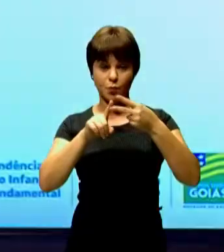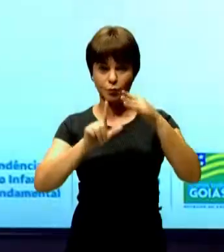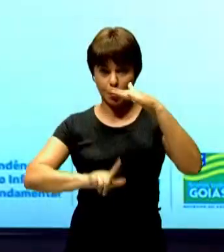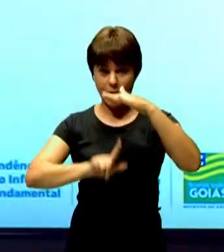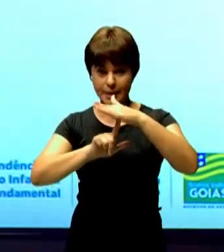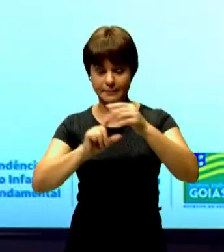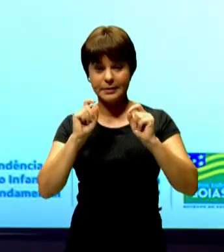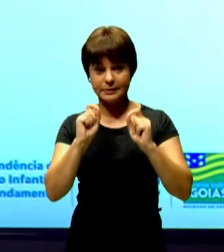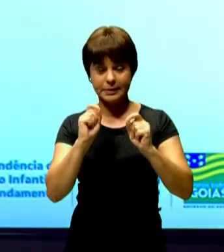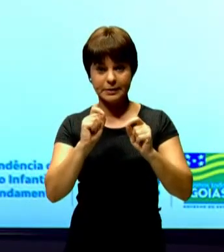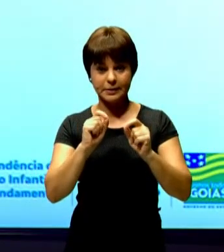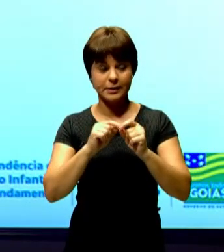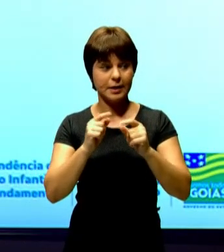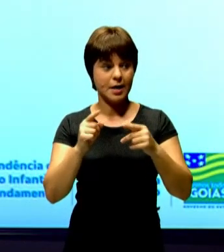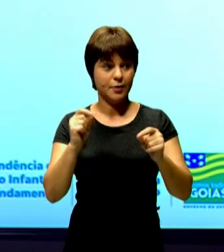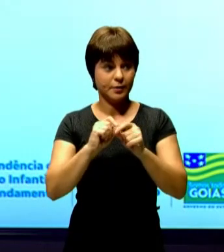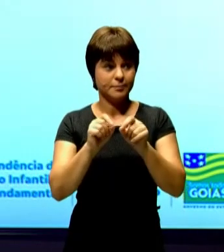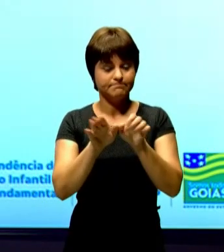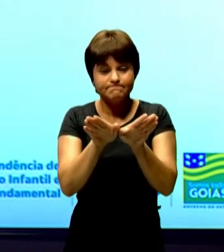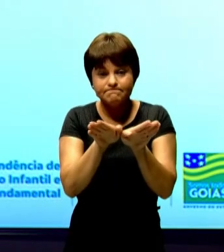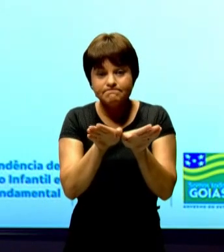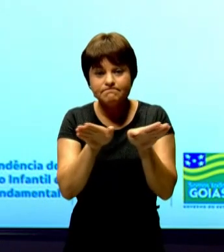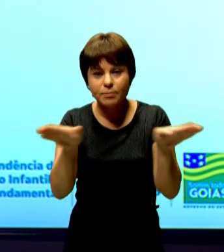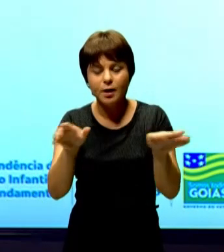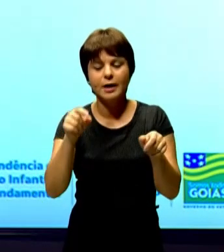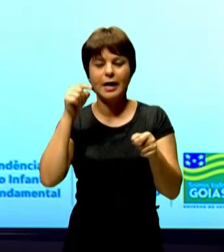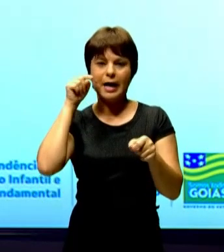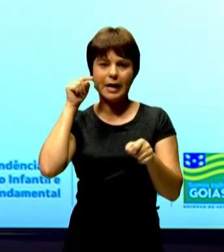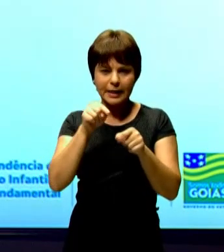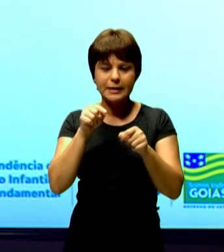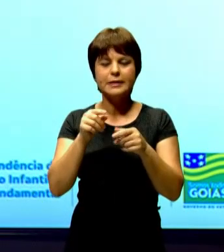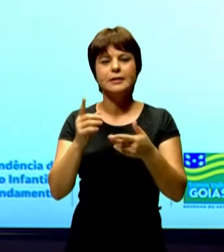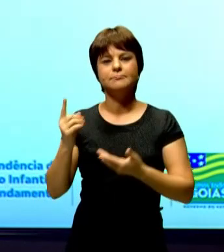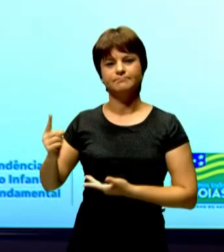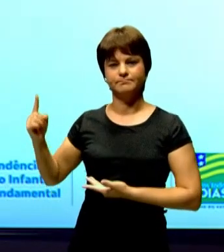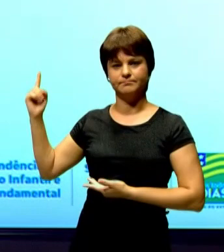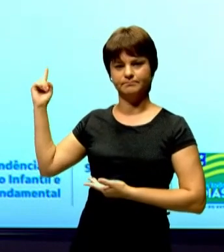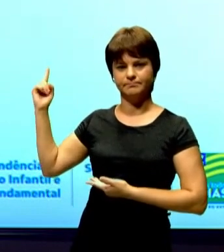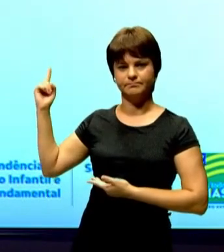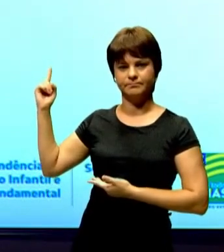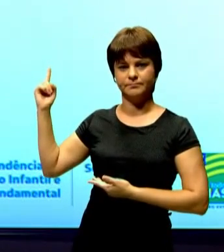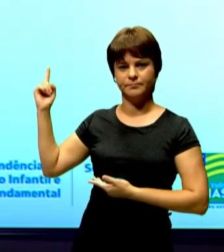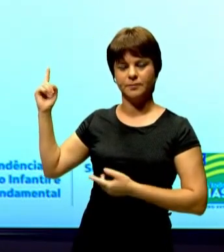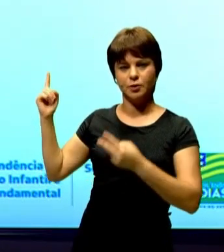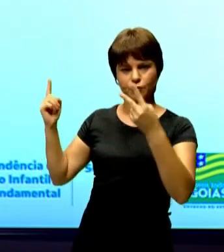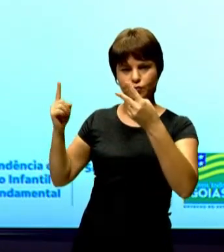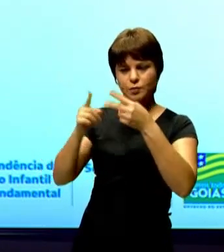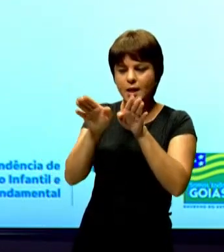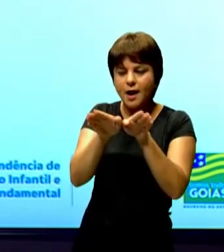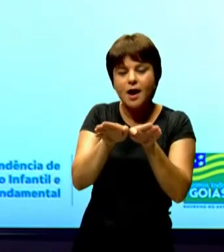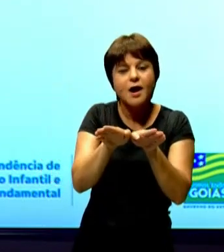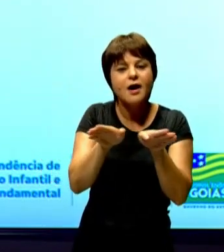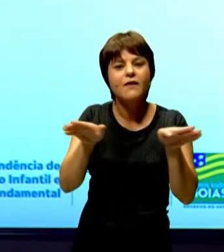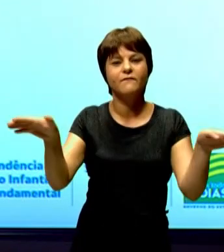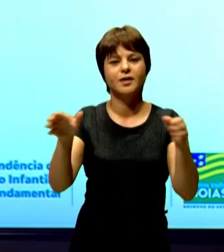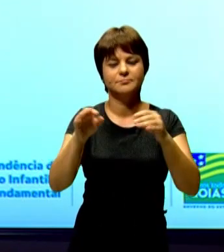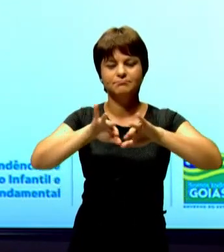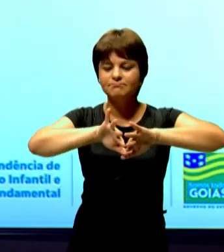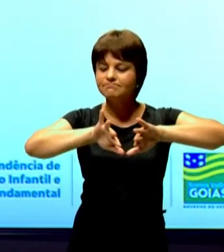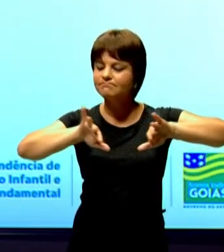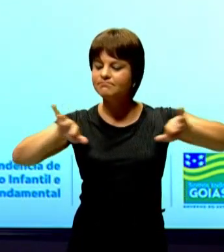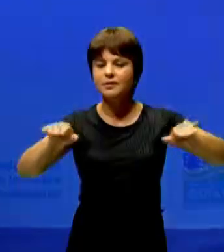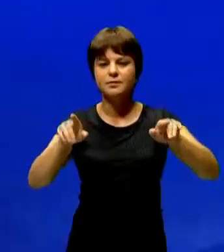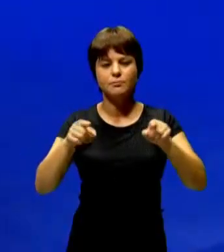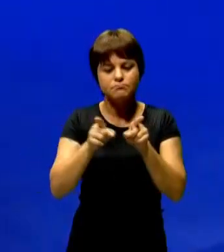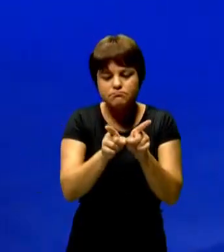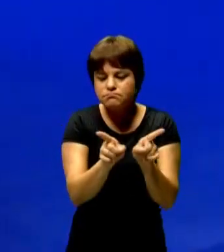é o limite divergente. Nesse limite, as placas se afastam, elas têm setas opostas, têm